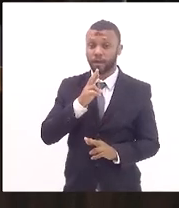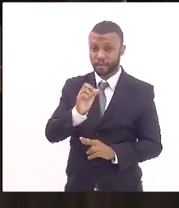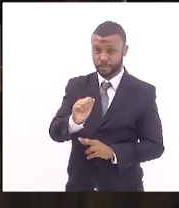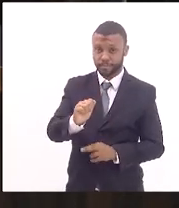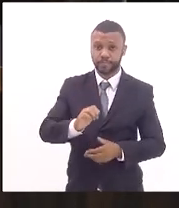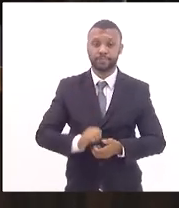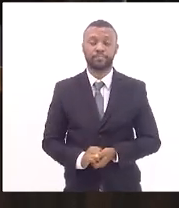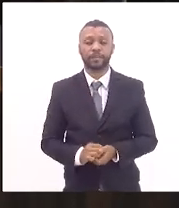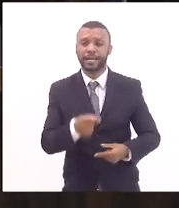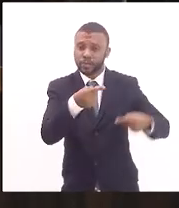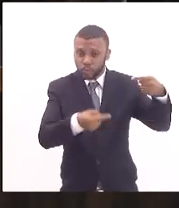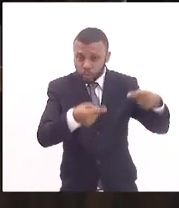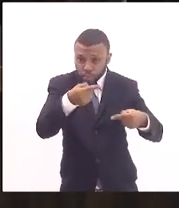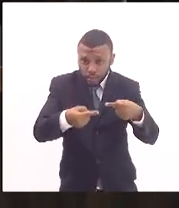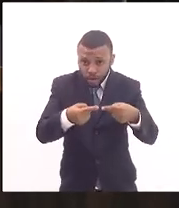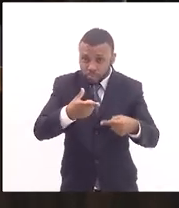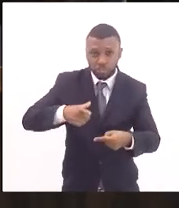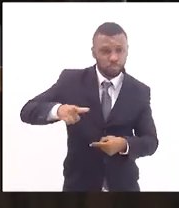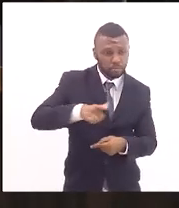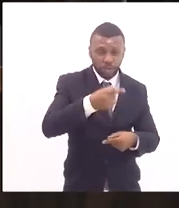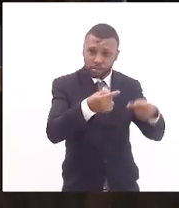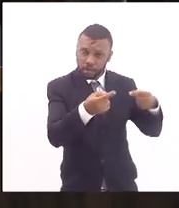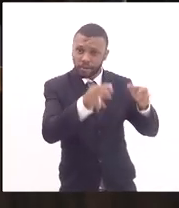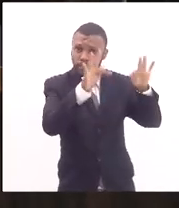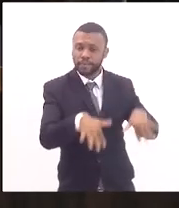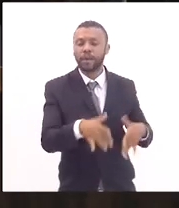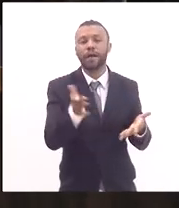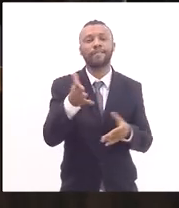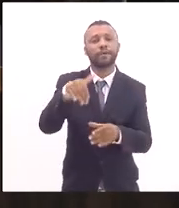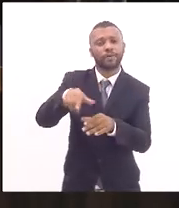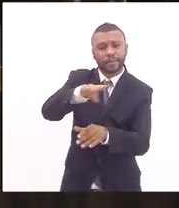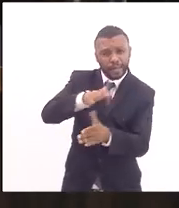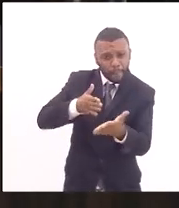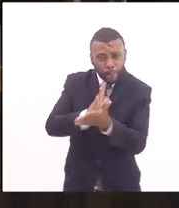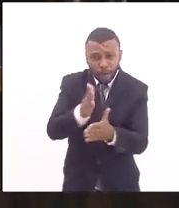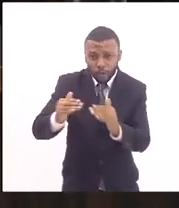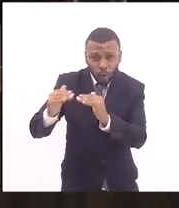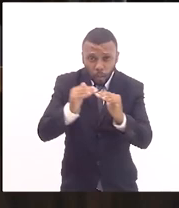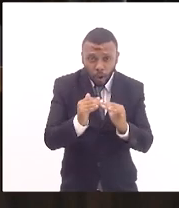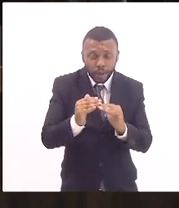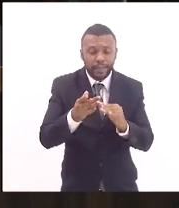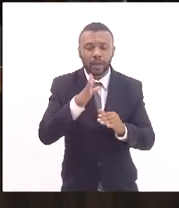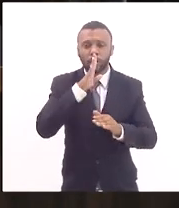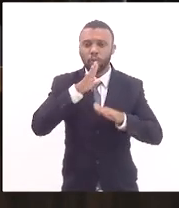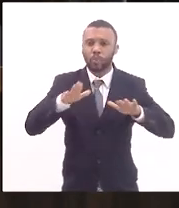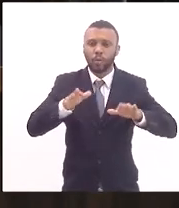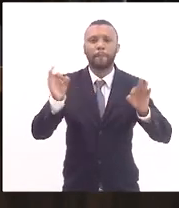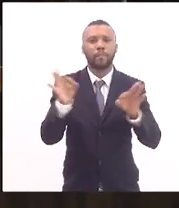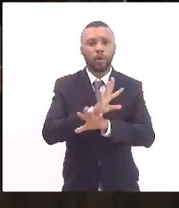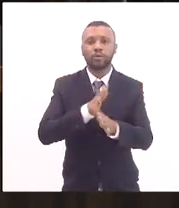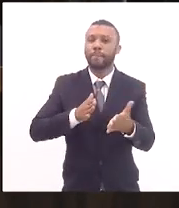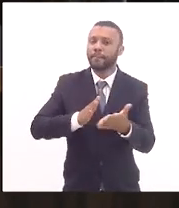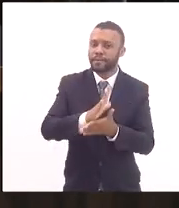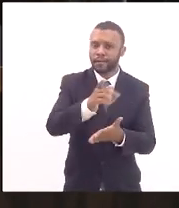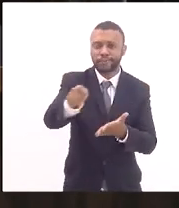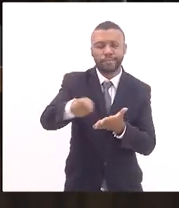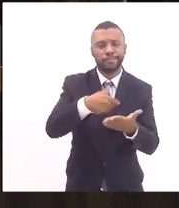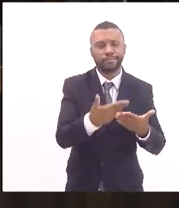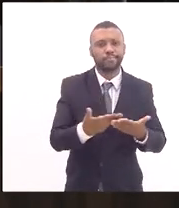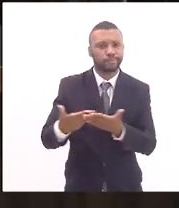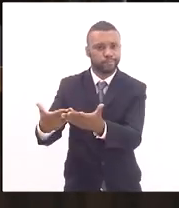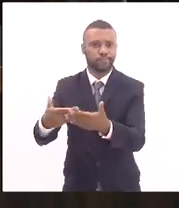discussão havendo Quem Queira discutir encerrada a discussão e votação seu de que aprovam permaneçam Como estão a provar a promulgação